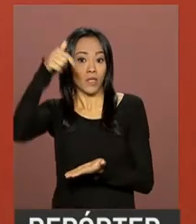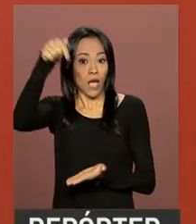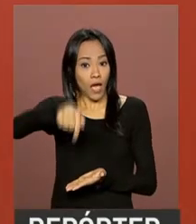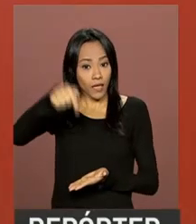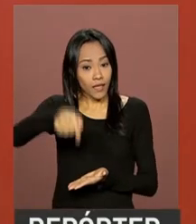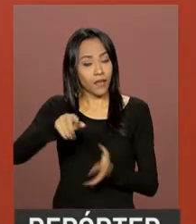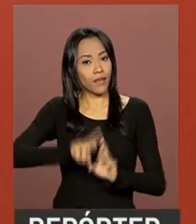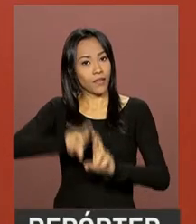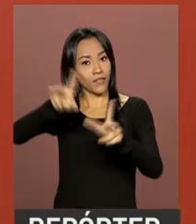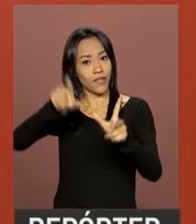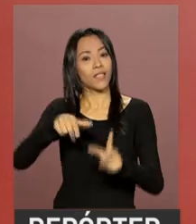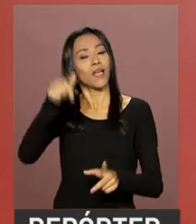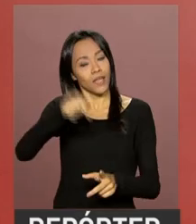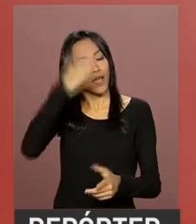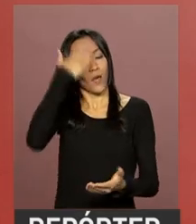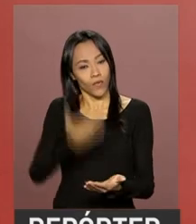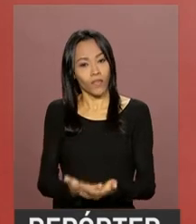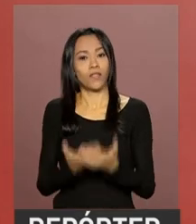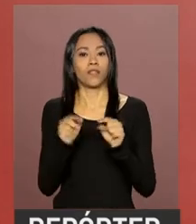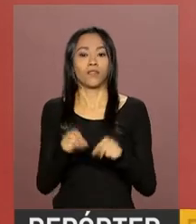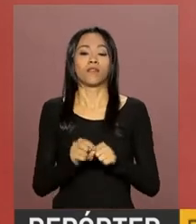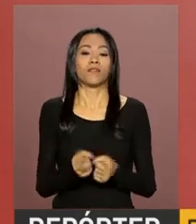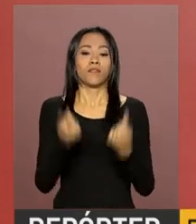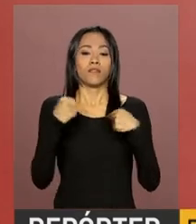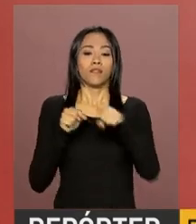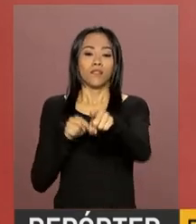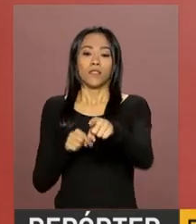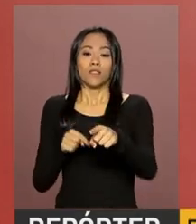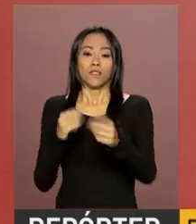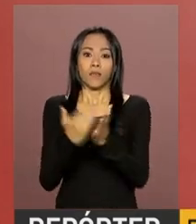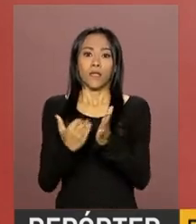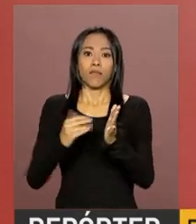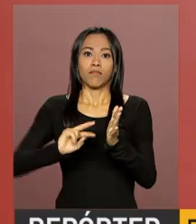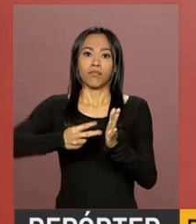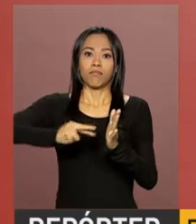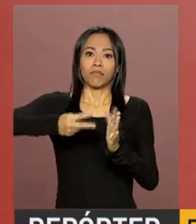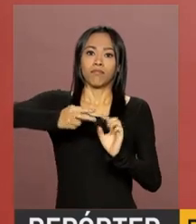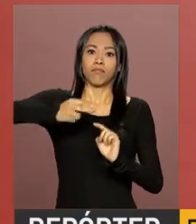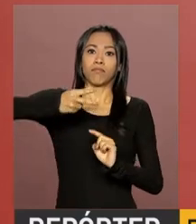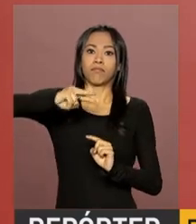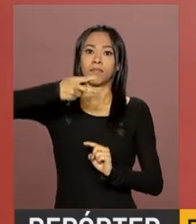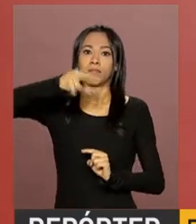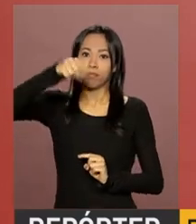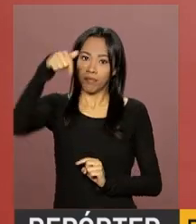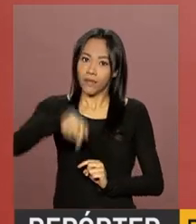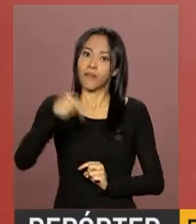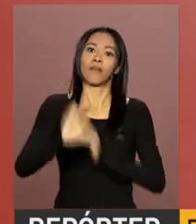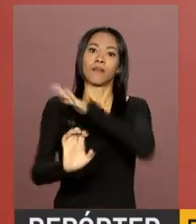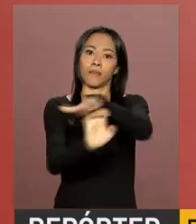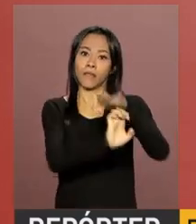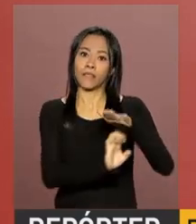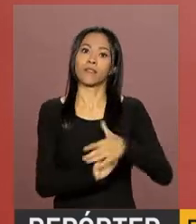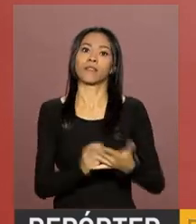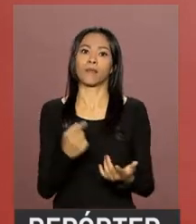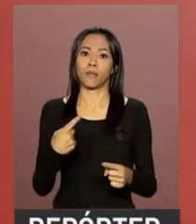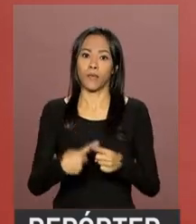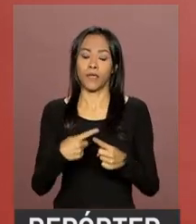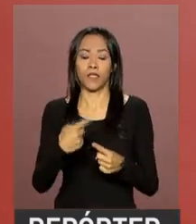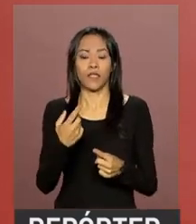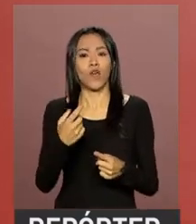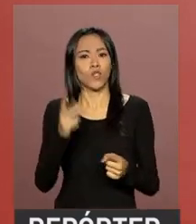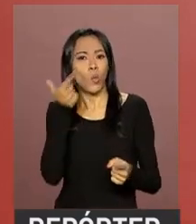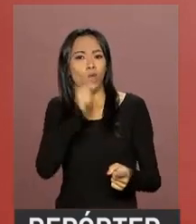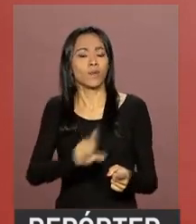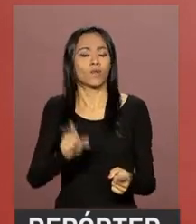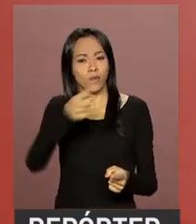o cenário é de confiança a gente vem crescendo aí quase que dobrando de tamanho todo ano entendeu muito pela confiança que a gente tá tendo a gente